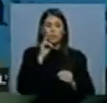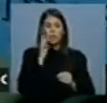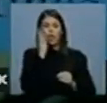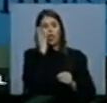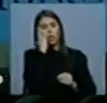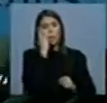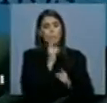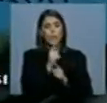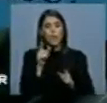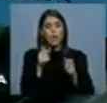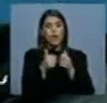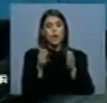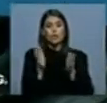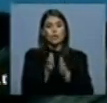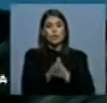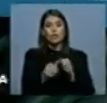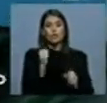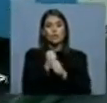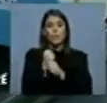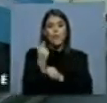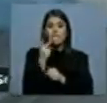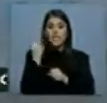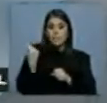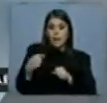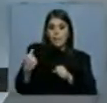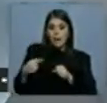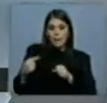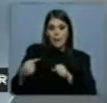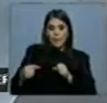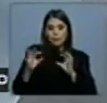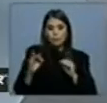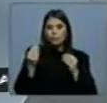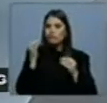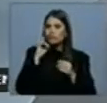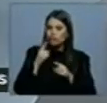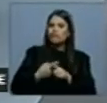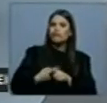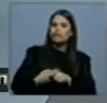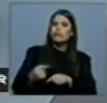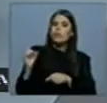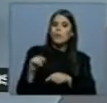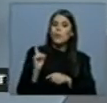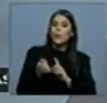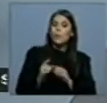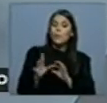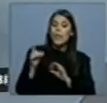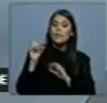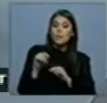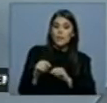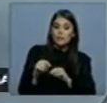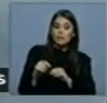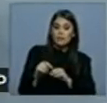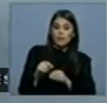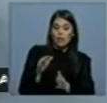para todas as nossas atividades. E, portanto, é um livro particularmente interessante. E também da saída de